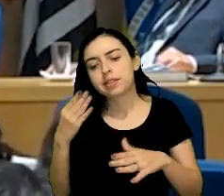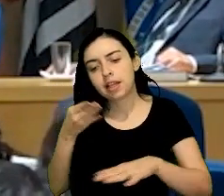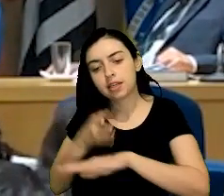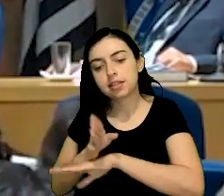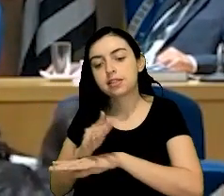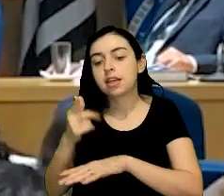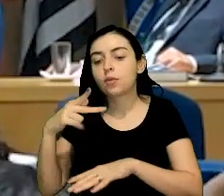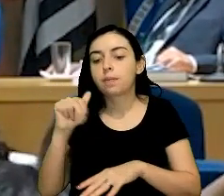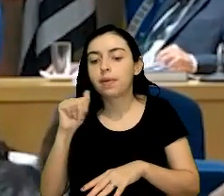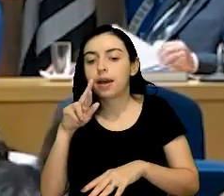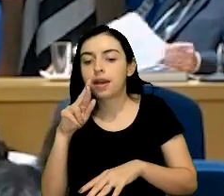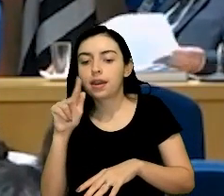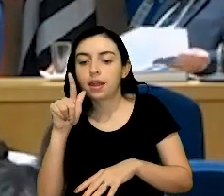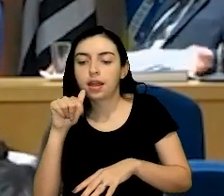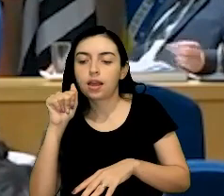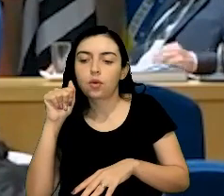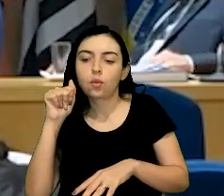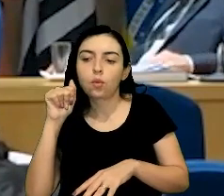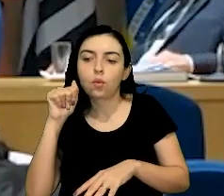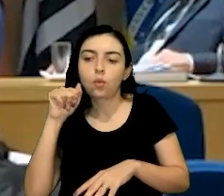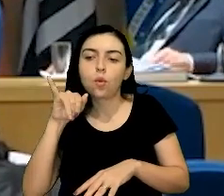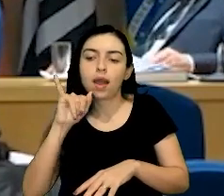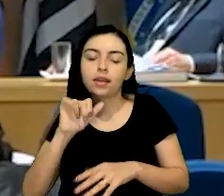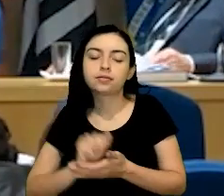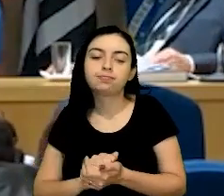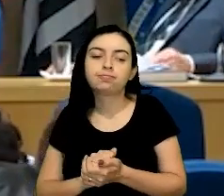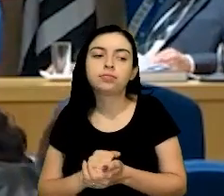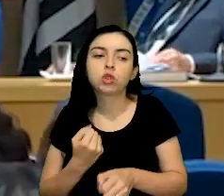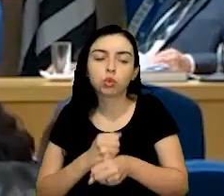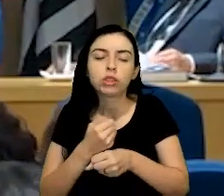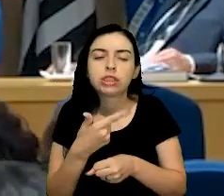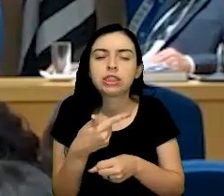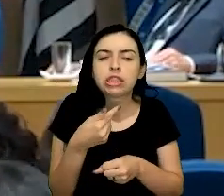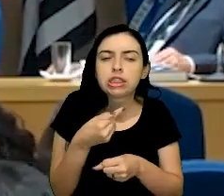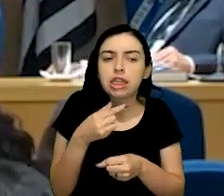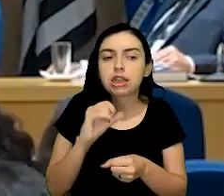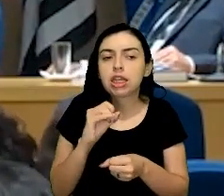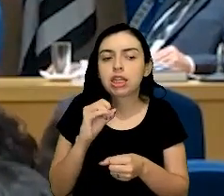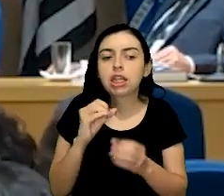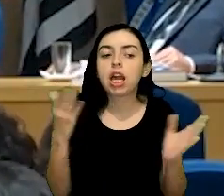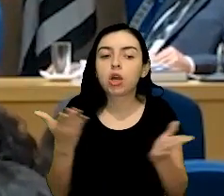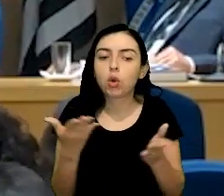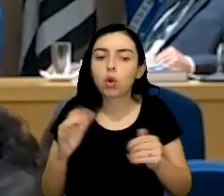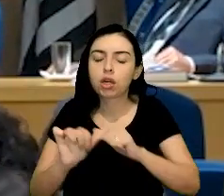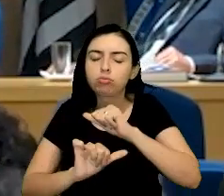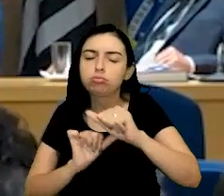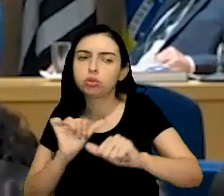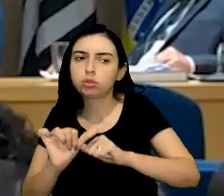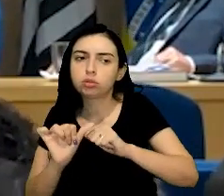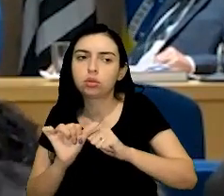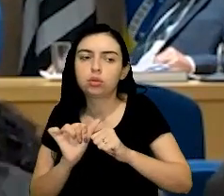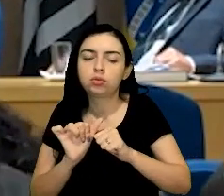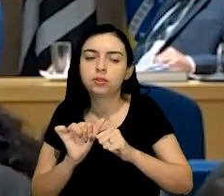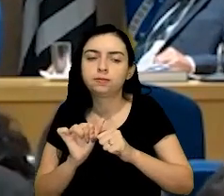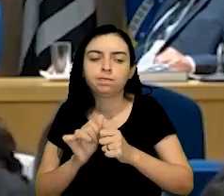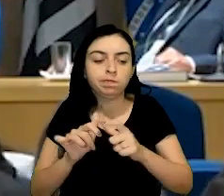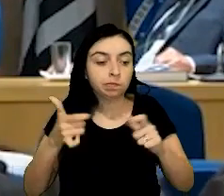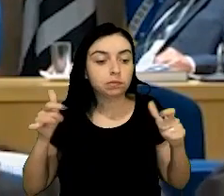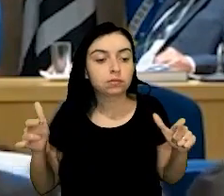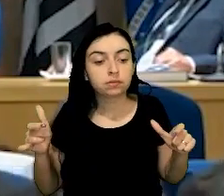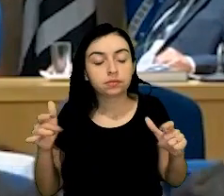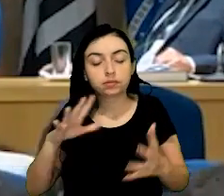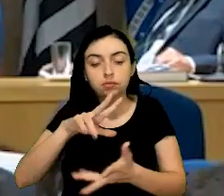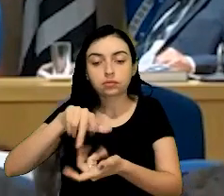anos 70, os brasiguaios. Nós estamos falando de um outro fenômeno, um fenômeno que tem a ver com a dinâmica global do capitalismo,